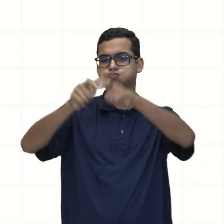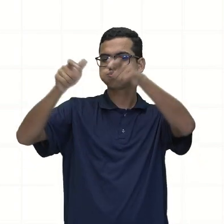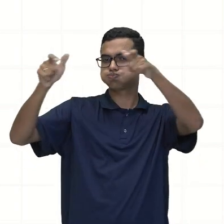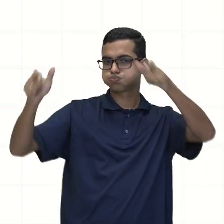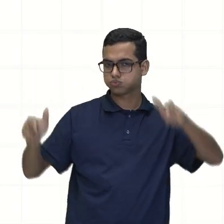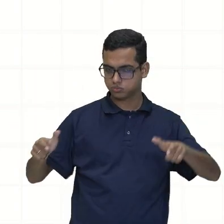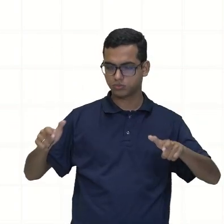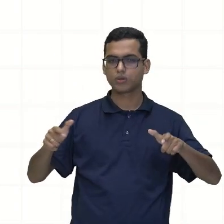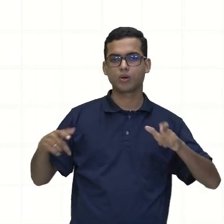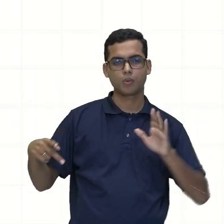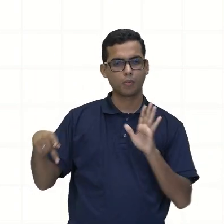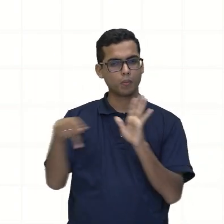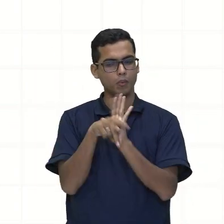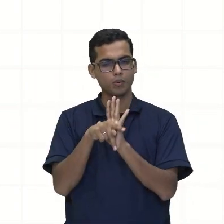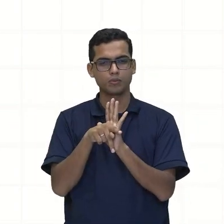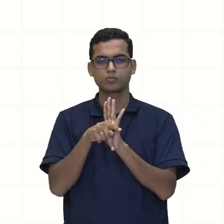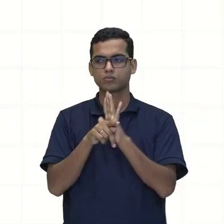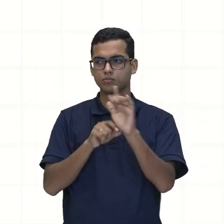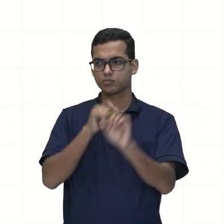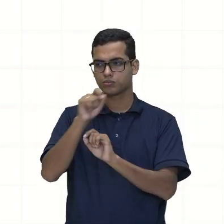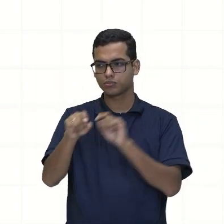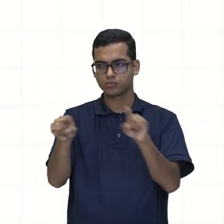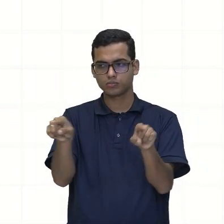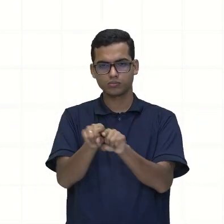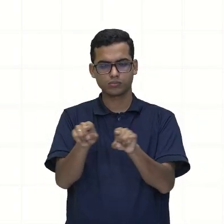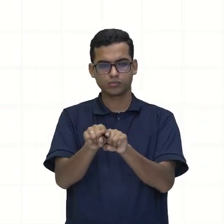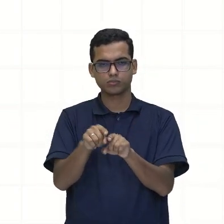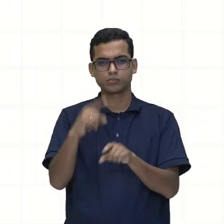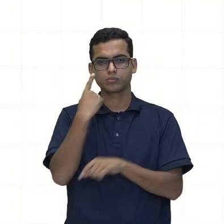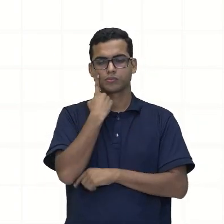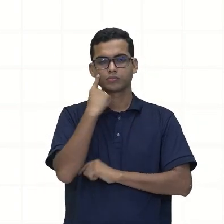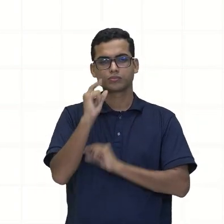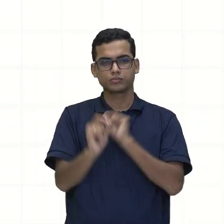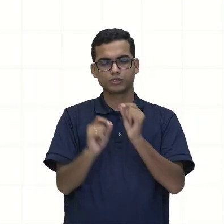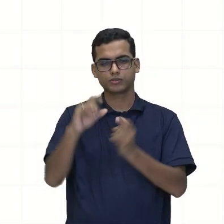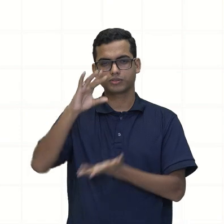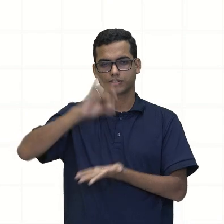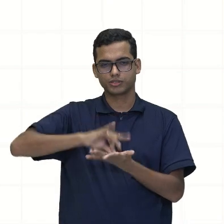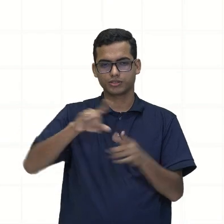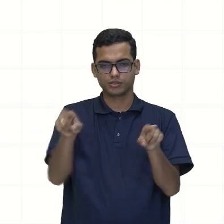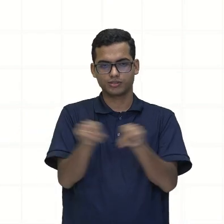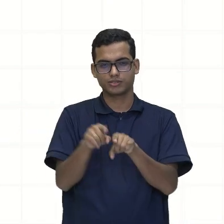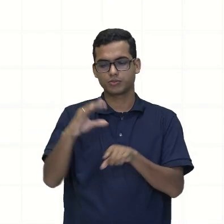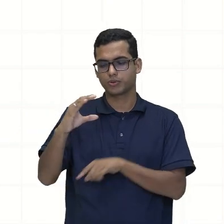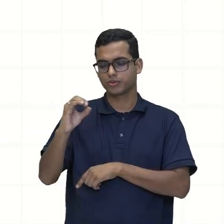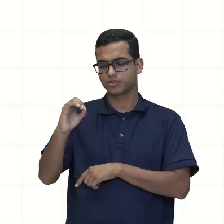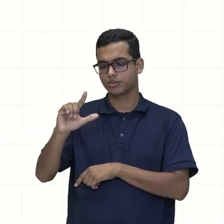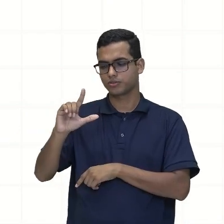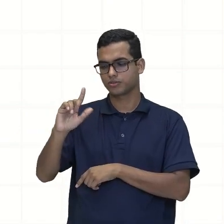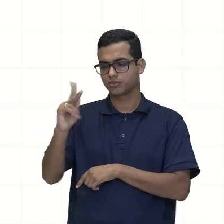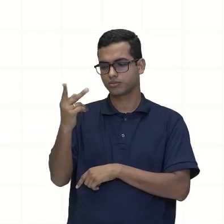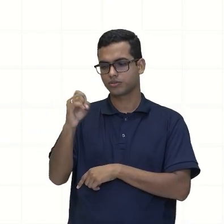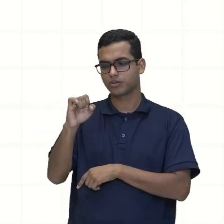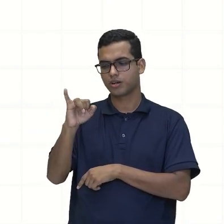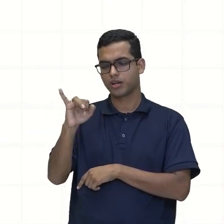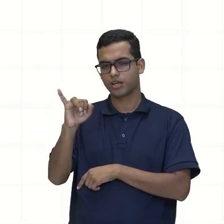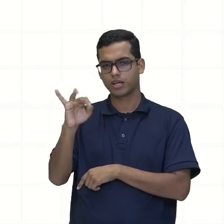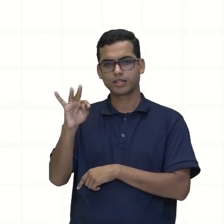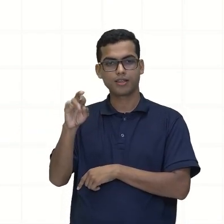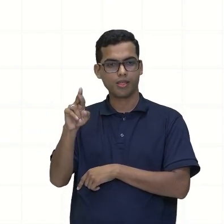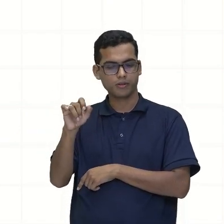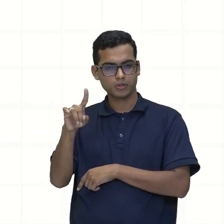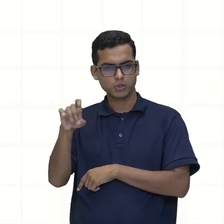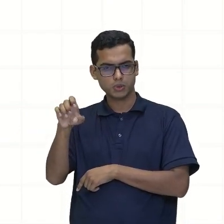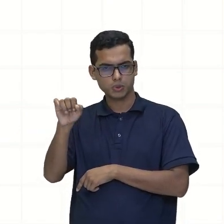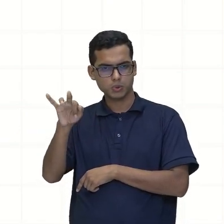no estado do Mato Grosso, né, uma quantidade elevada, né, que vai aí desde da